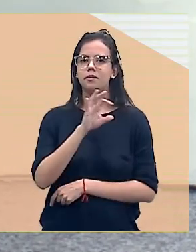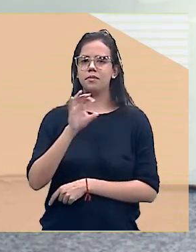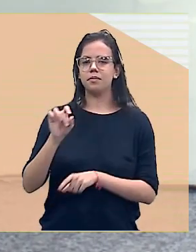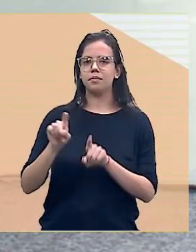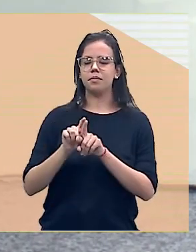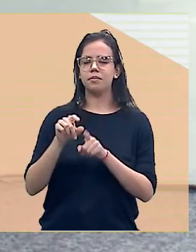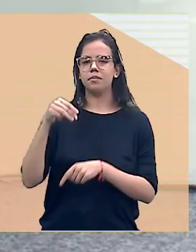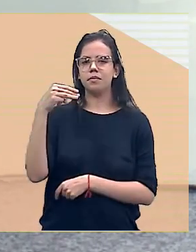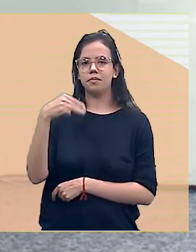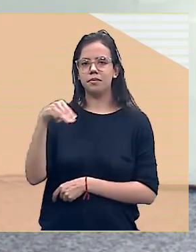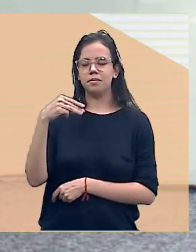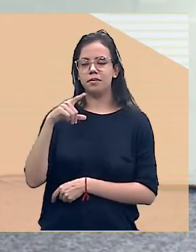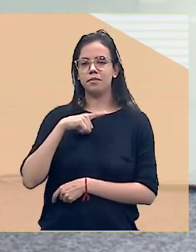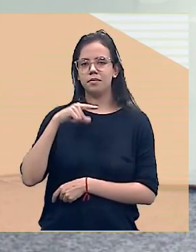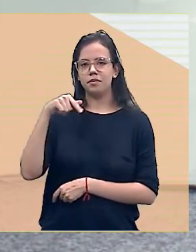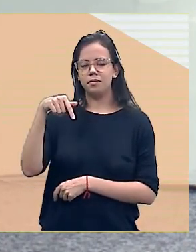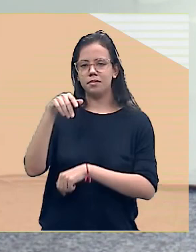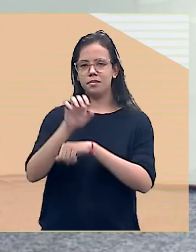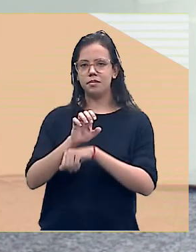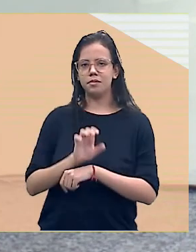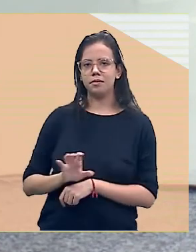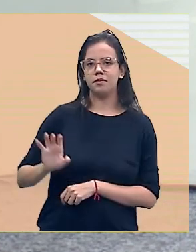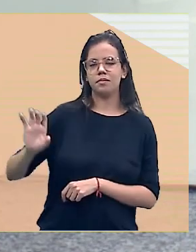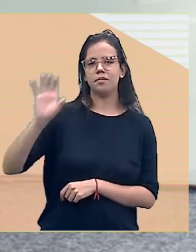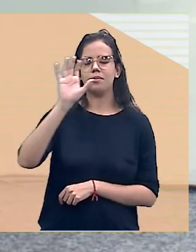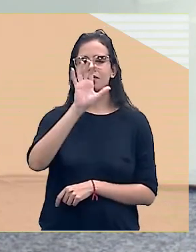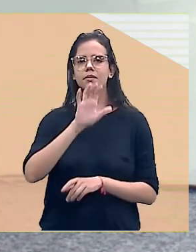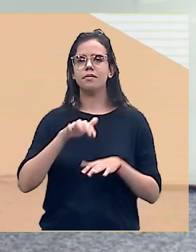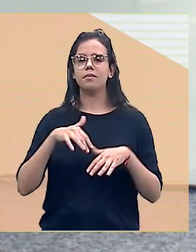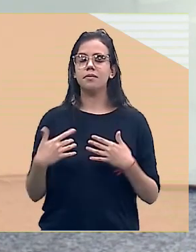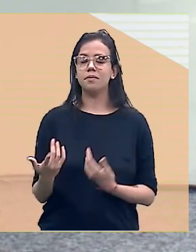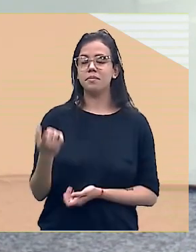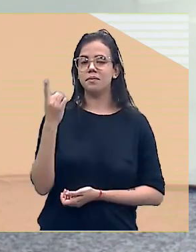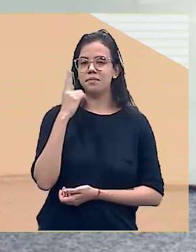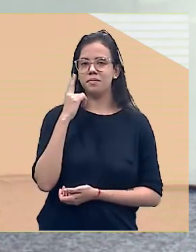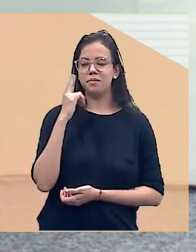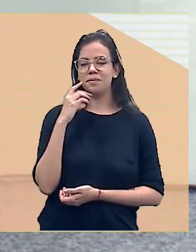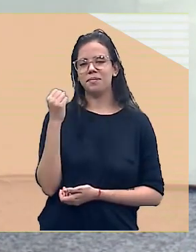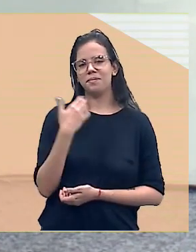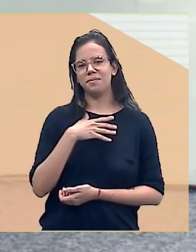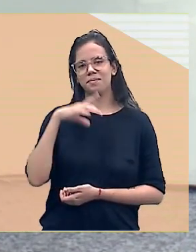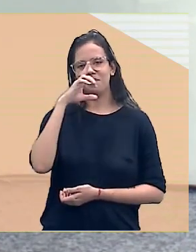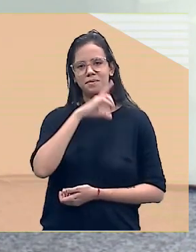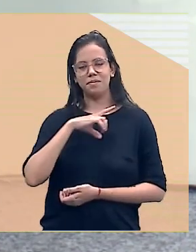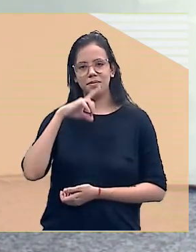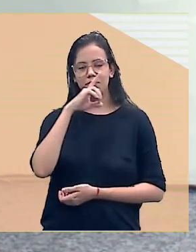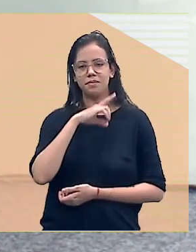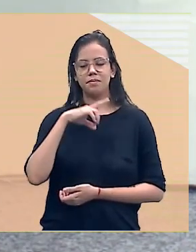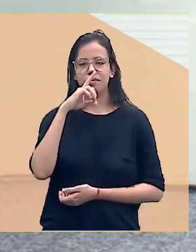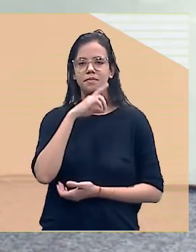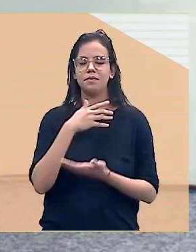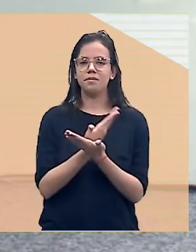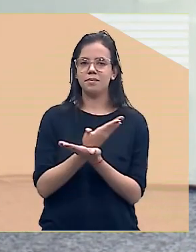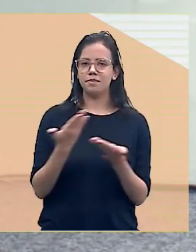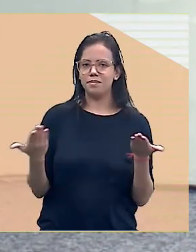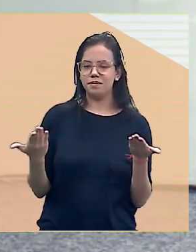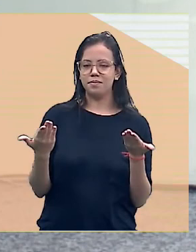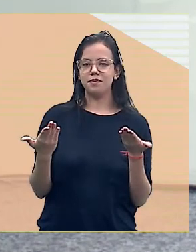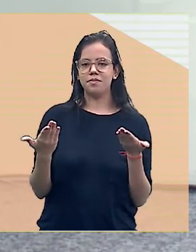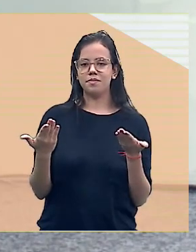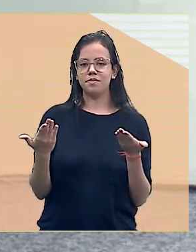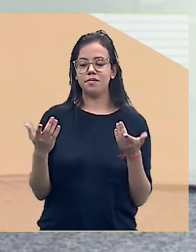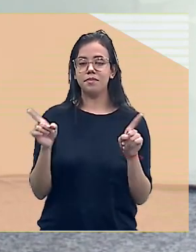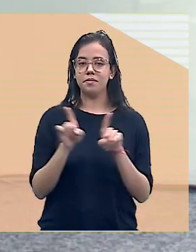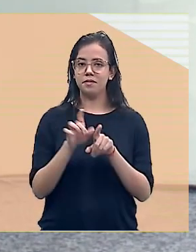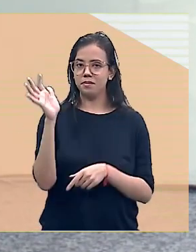sete estados ao todo né Então olha um bom restante de de domingo para